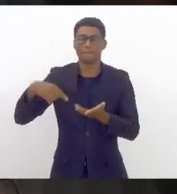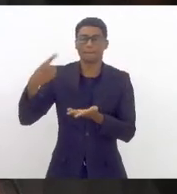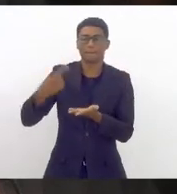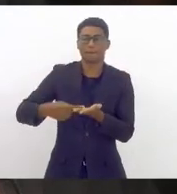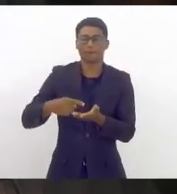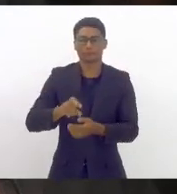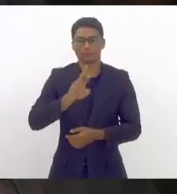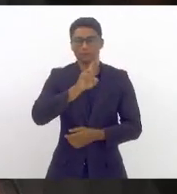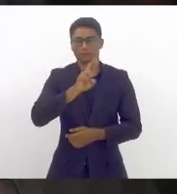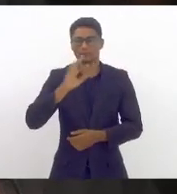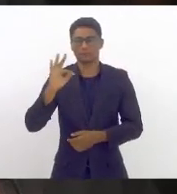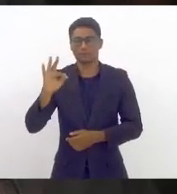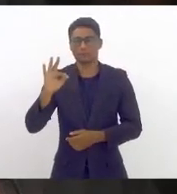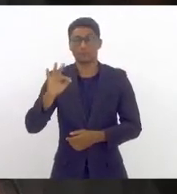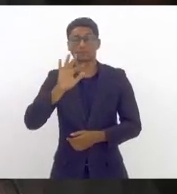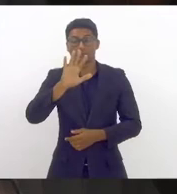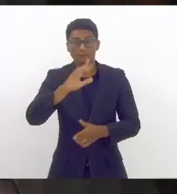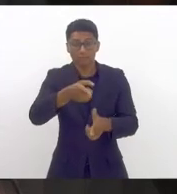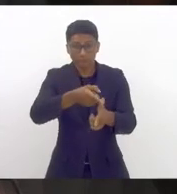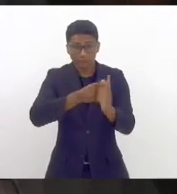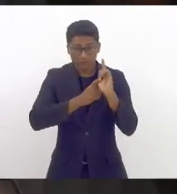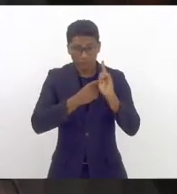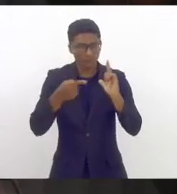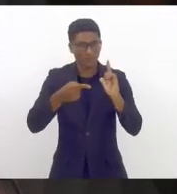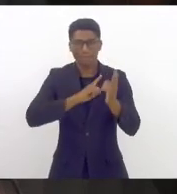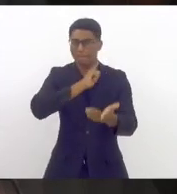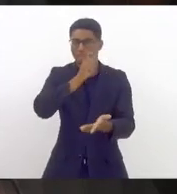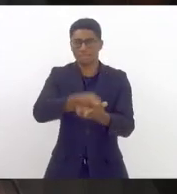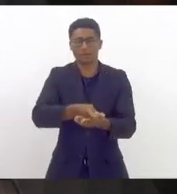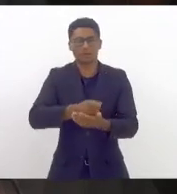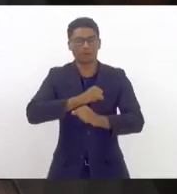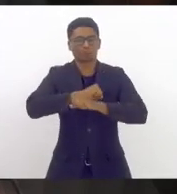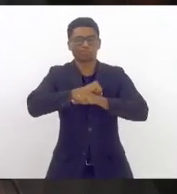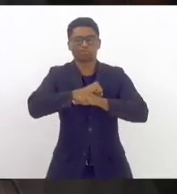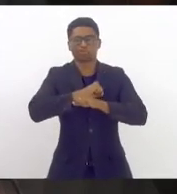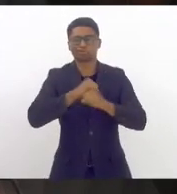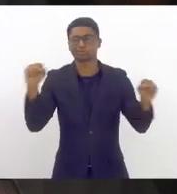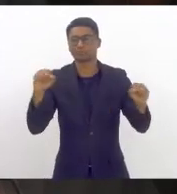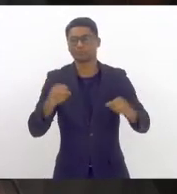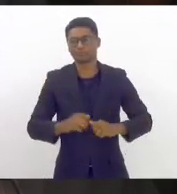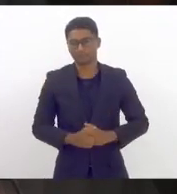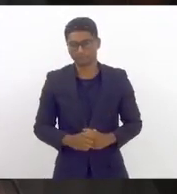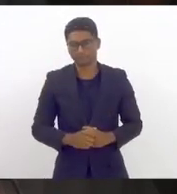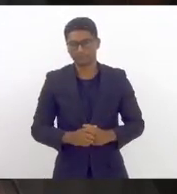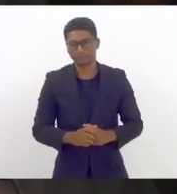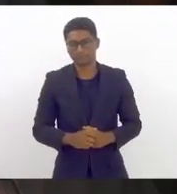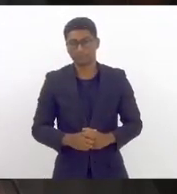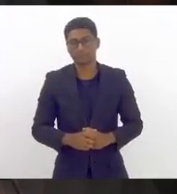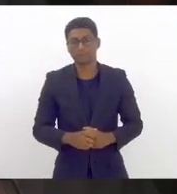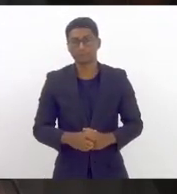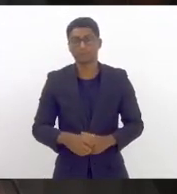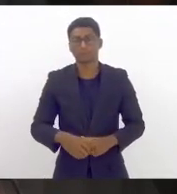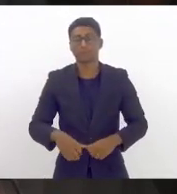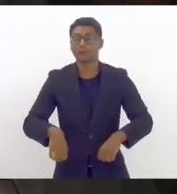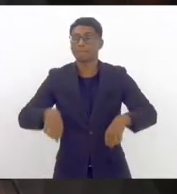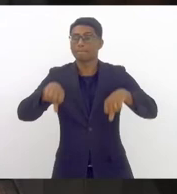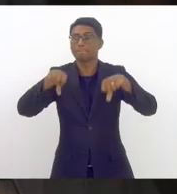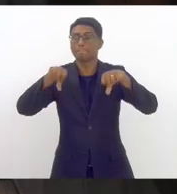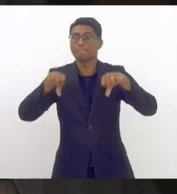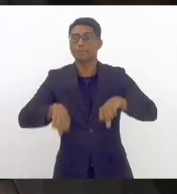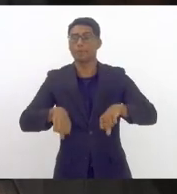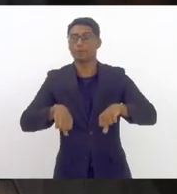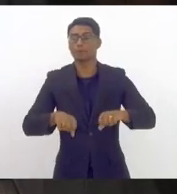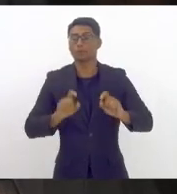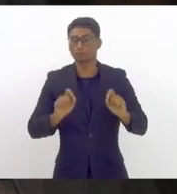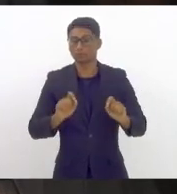ela é em pagar e pior ainda seu presidente e isto tá